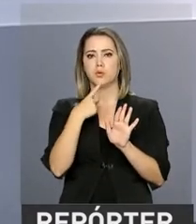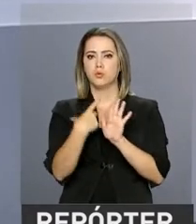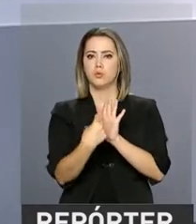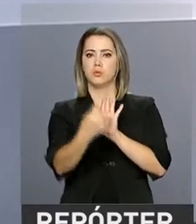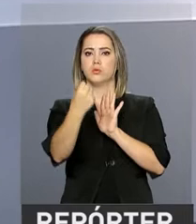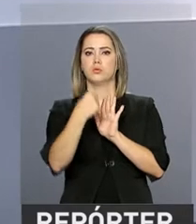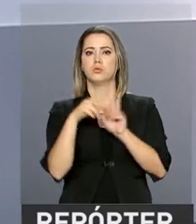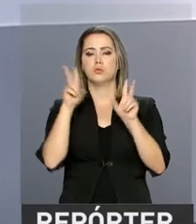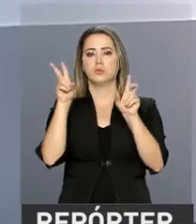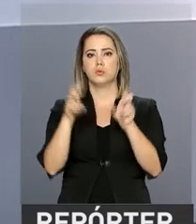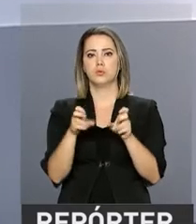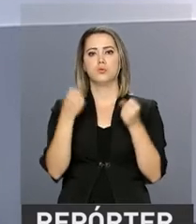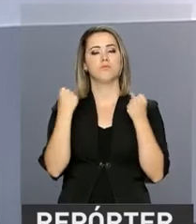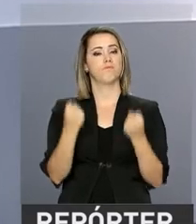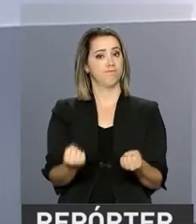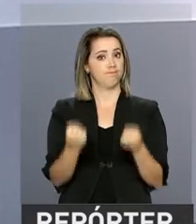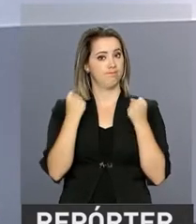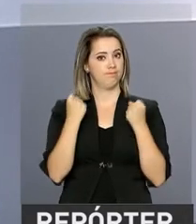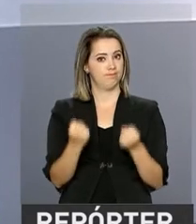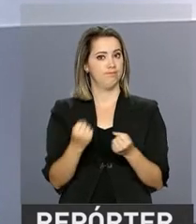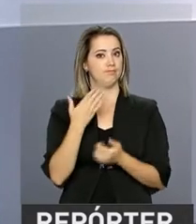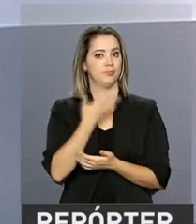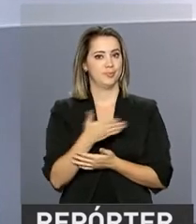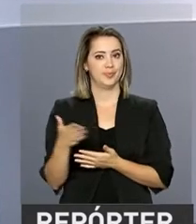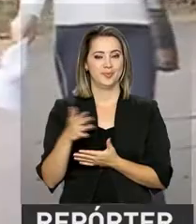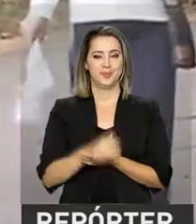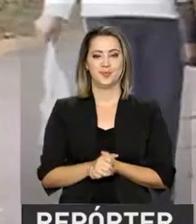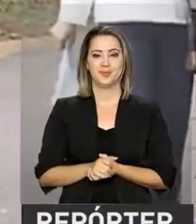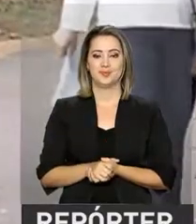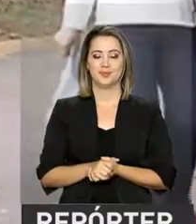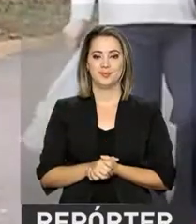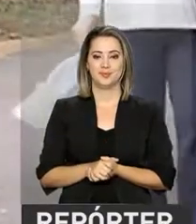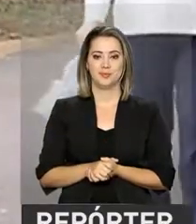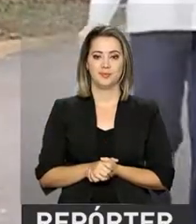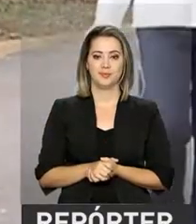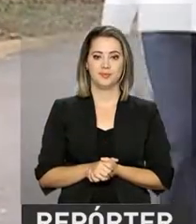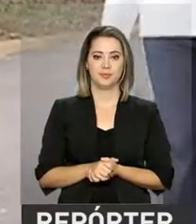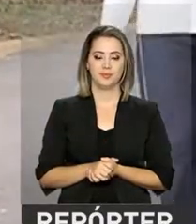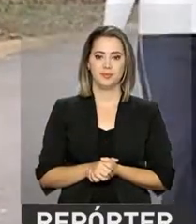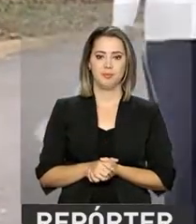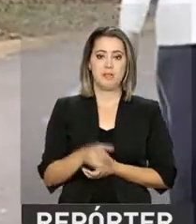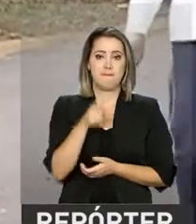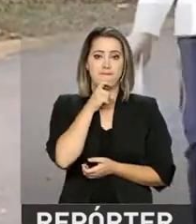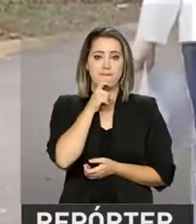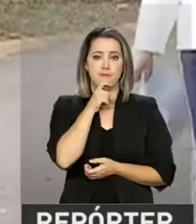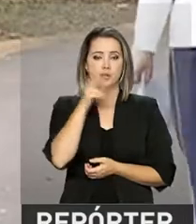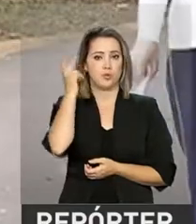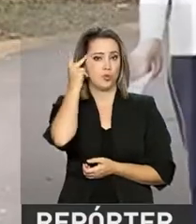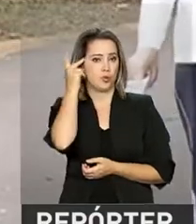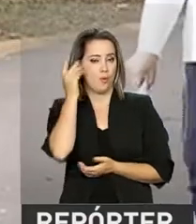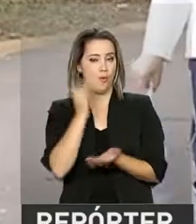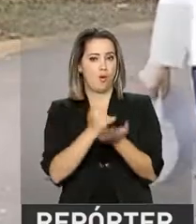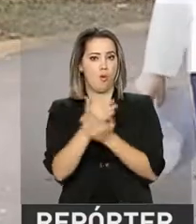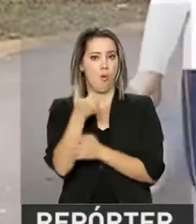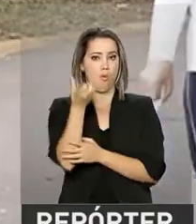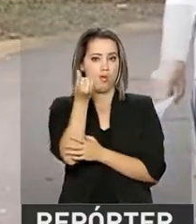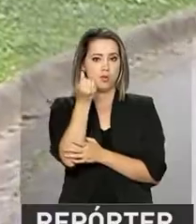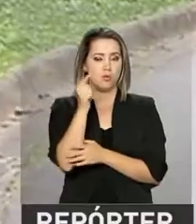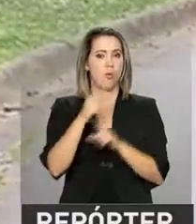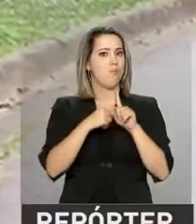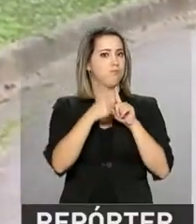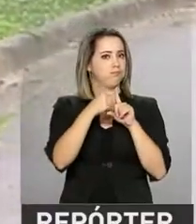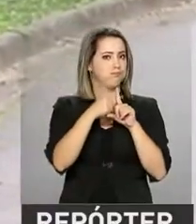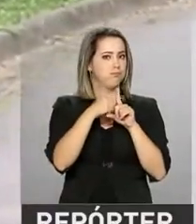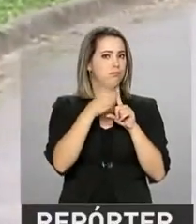quando o assunto é atividade física dia frio em são paulo começou com 16 graus ea